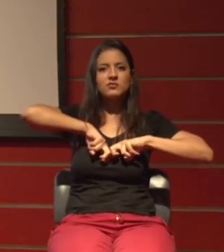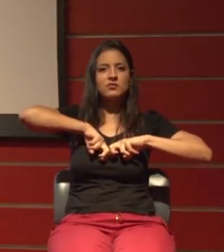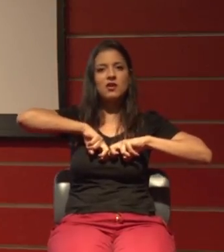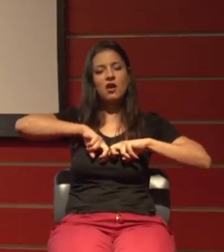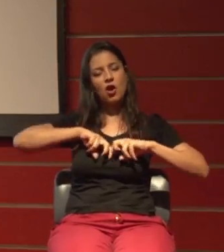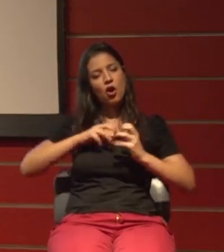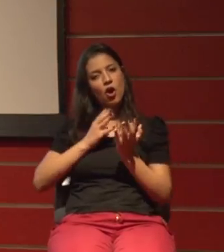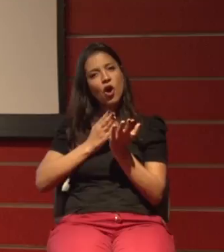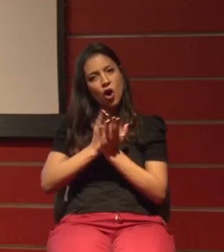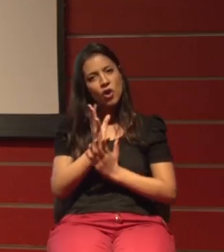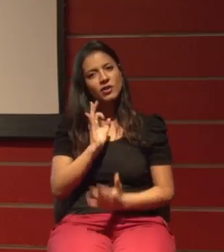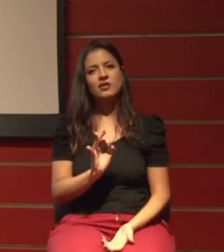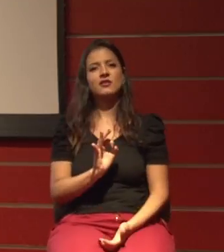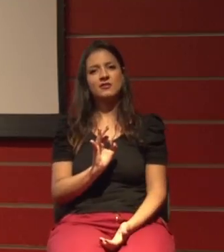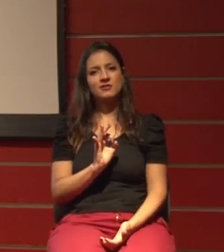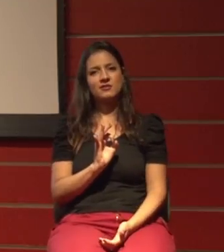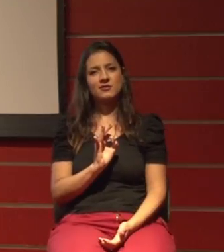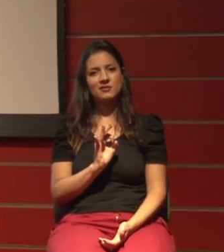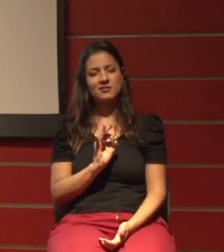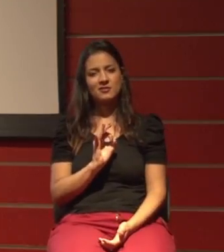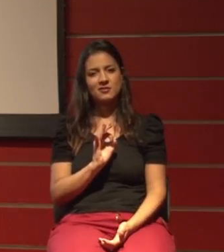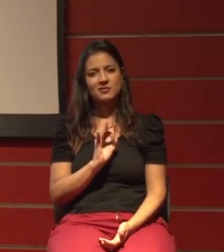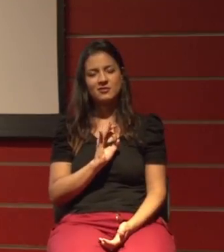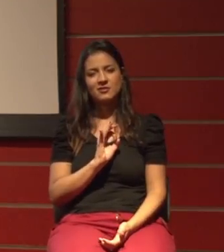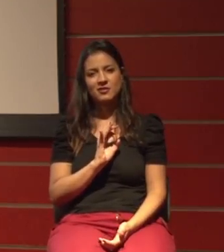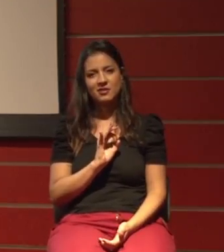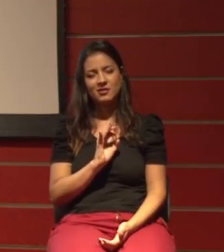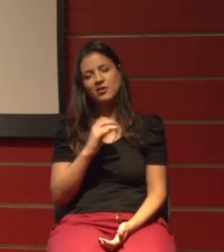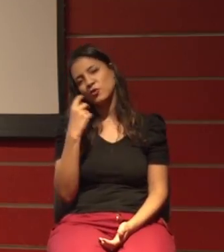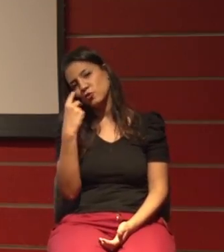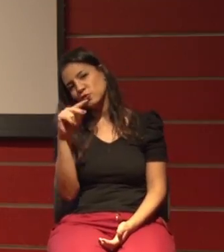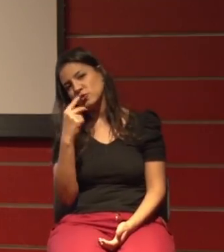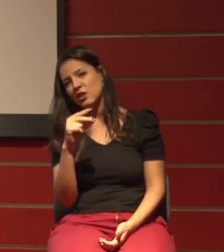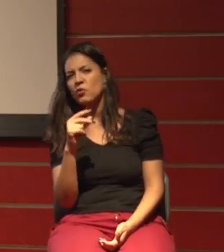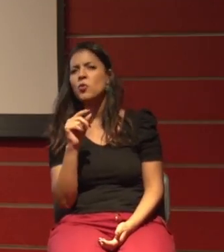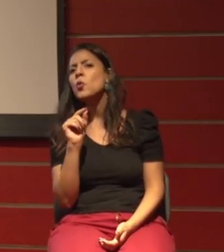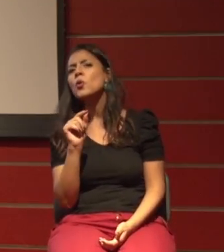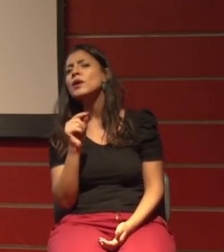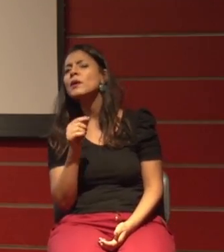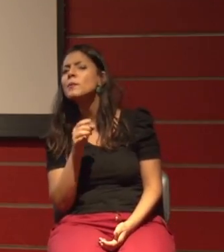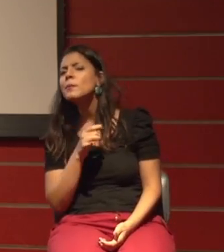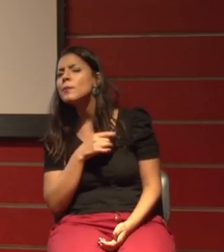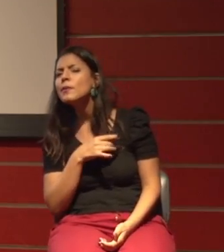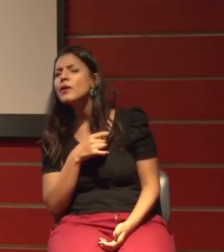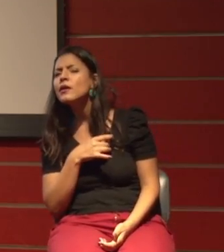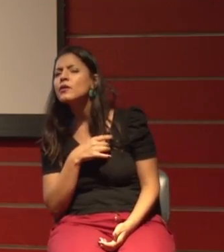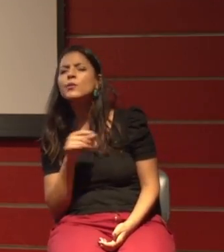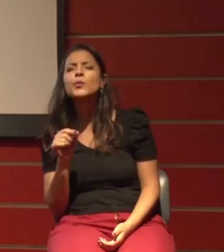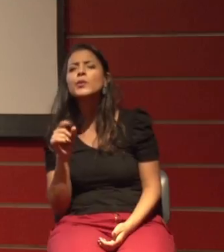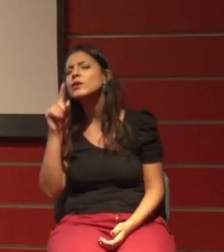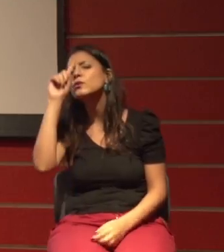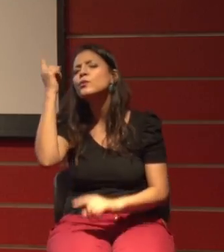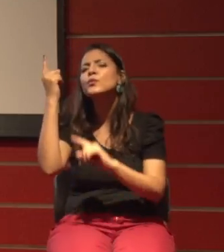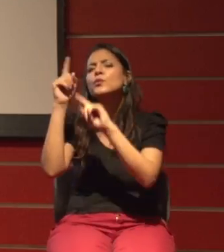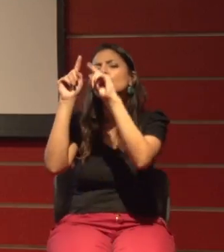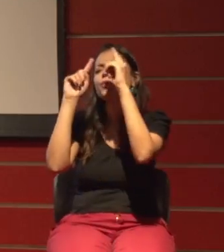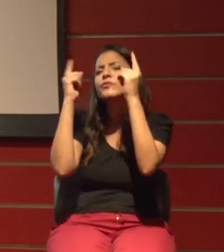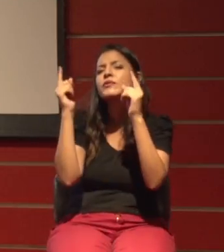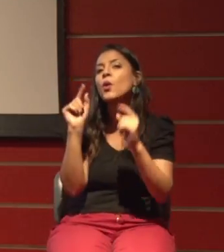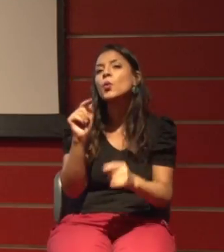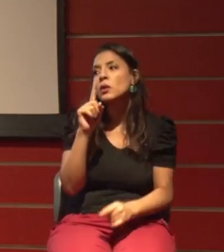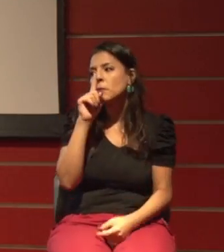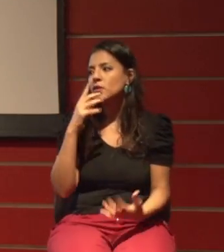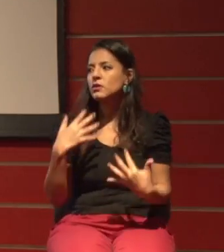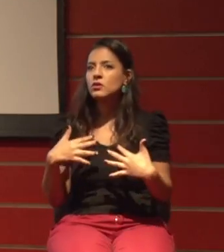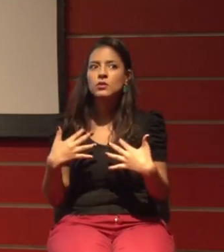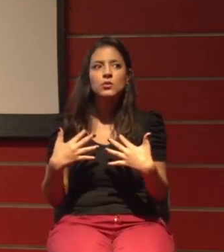Eh eh das das tuas dos teus medos dos te das tuas dúvidas né dos seus perigos né Eu